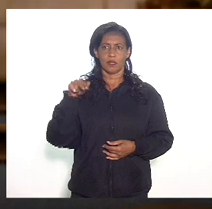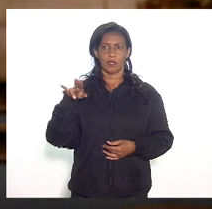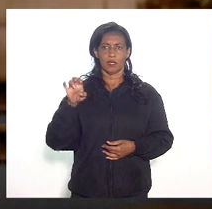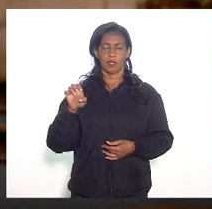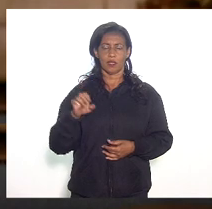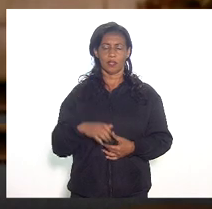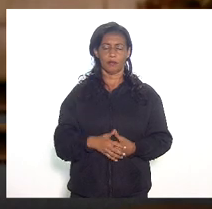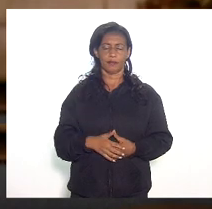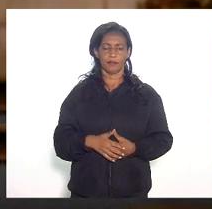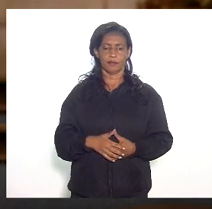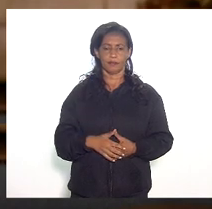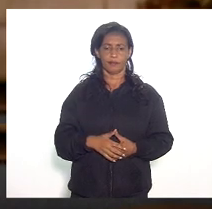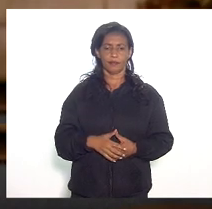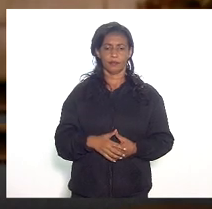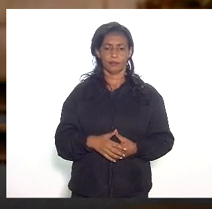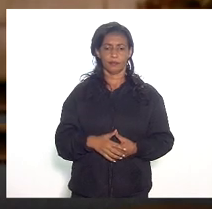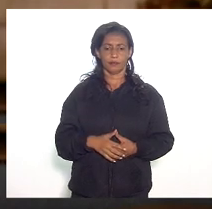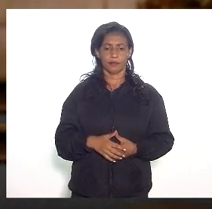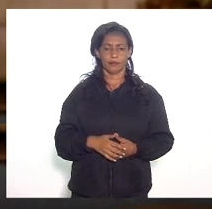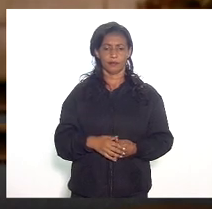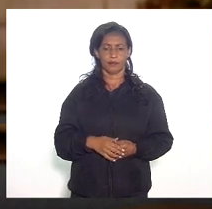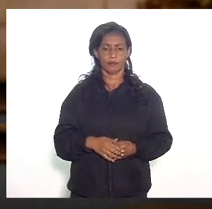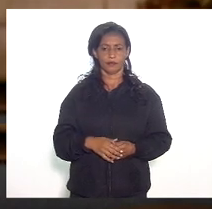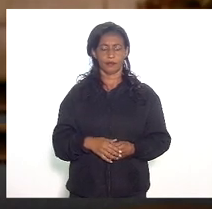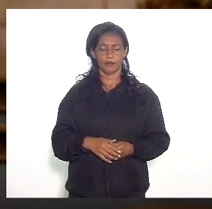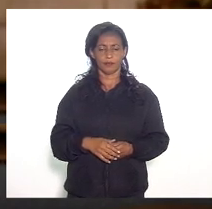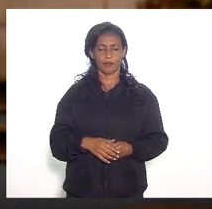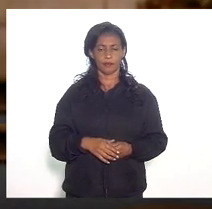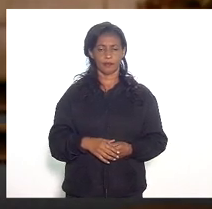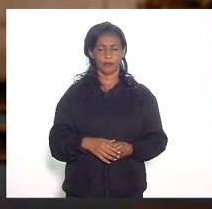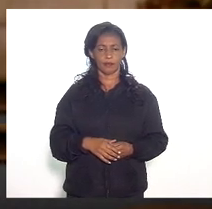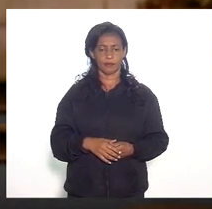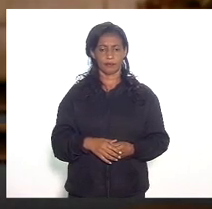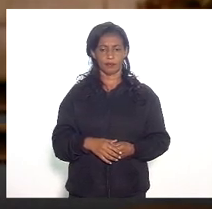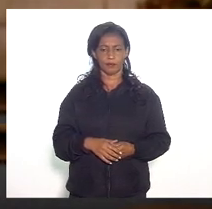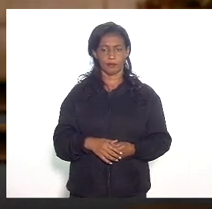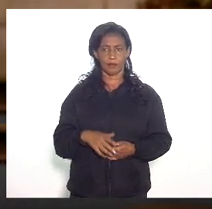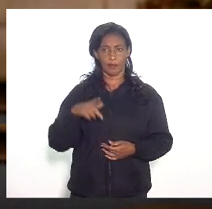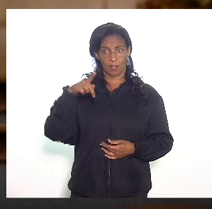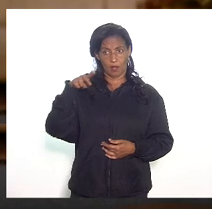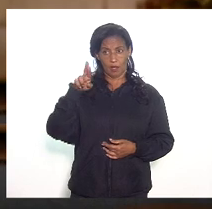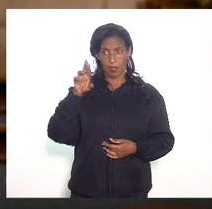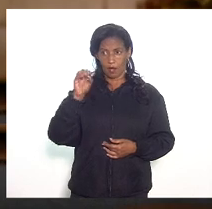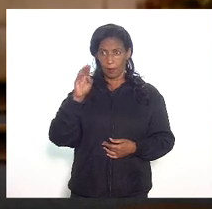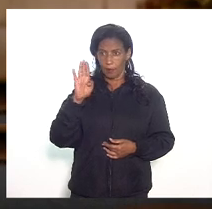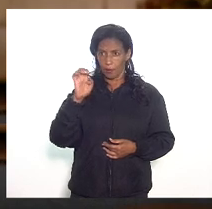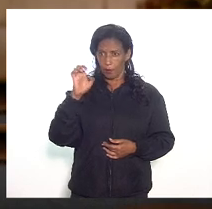deputado Franciane Mota presidente Poubel votou não no grupo